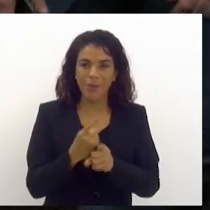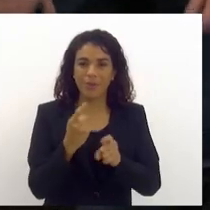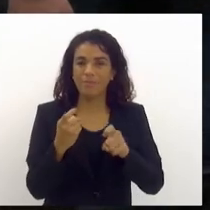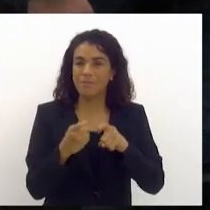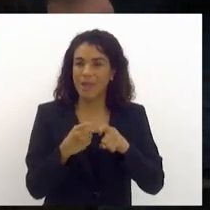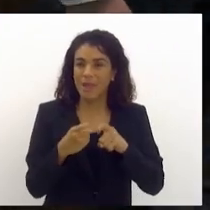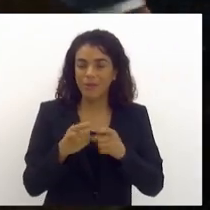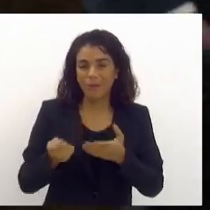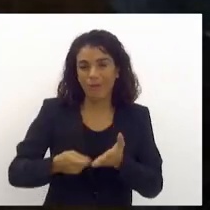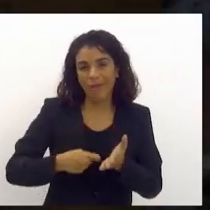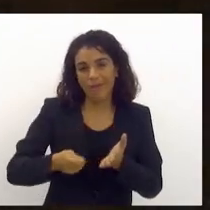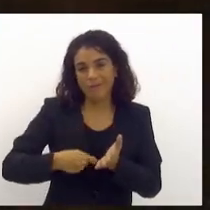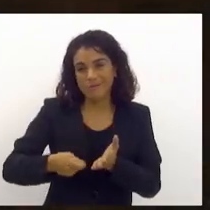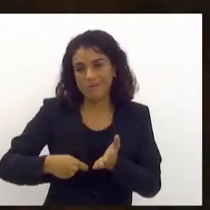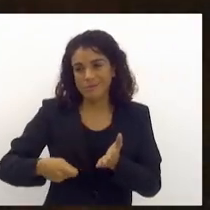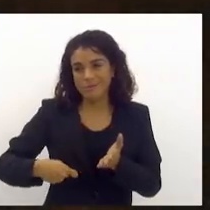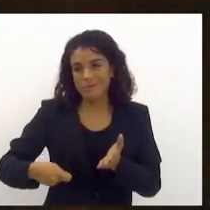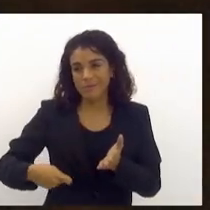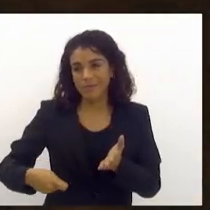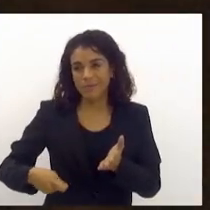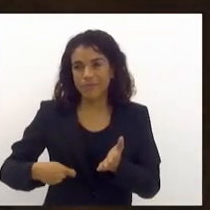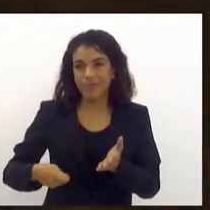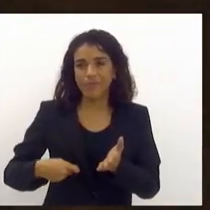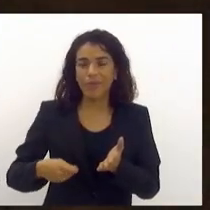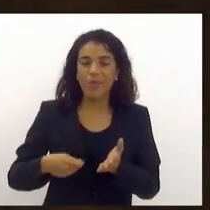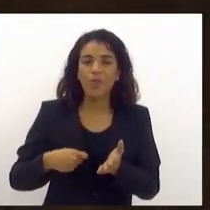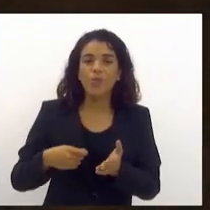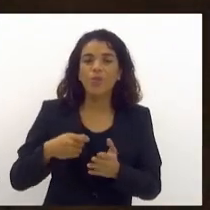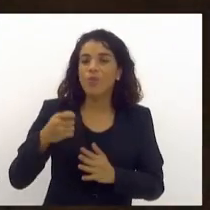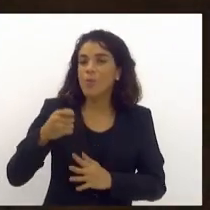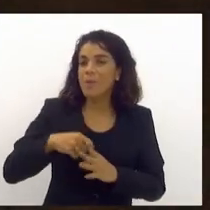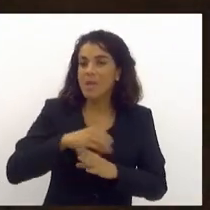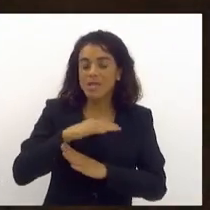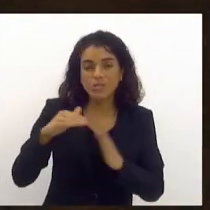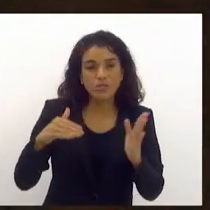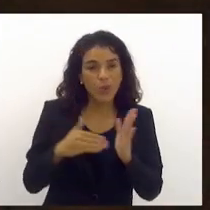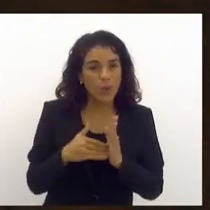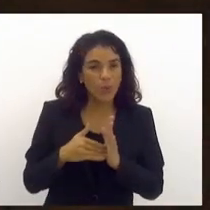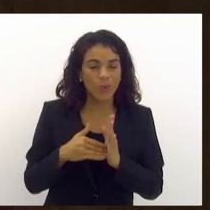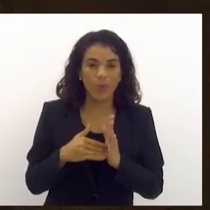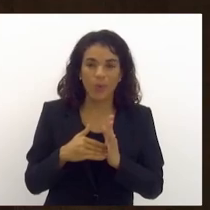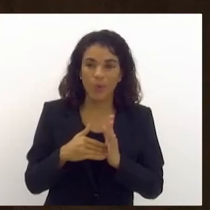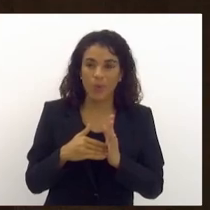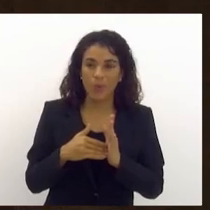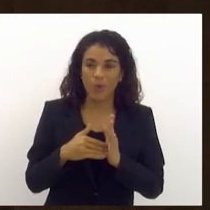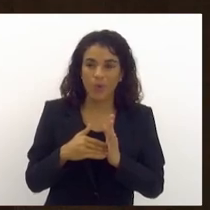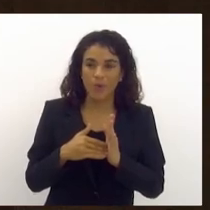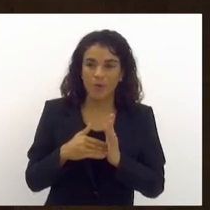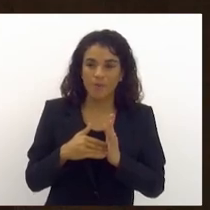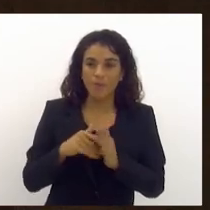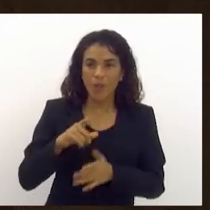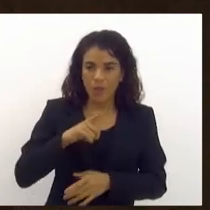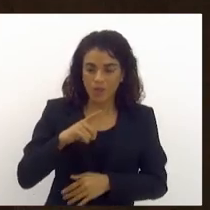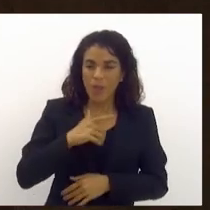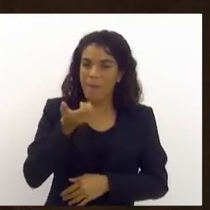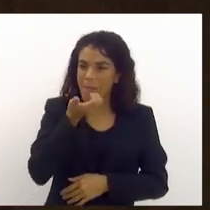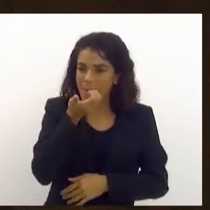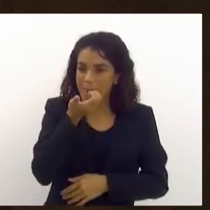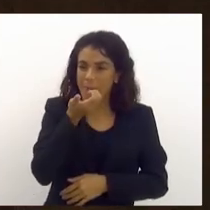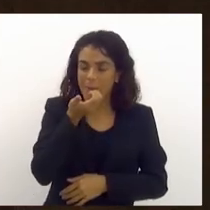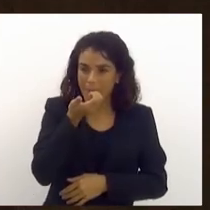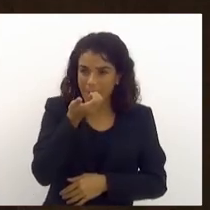médicos que assinou a folha de ponto do mês todo, pô. Eu tenho posse aqui o áudio que eu publiquei, que eu